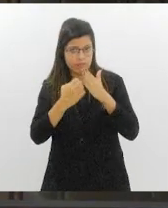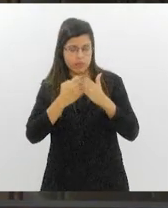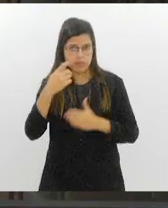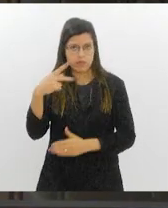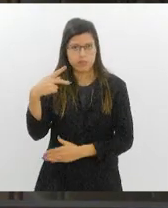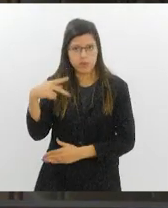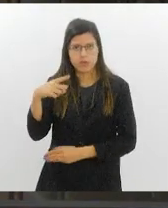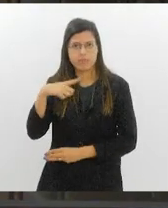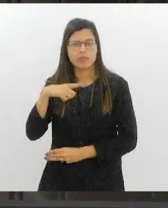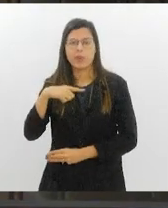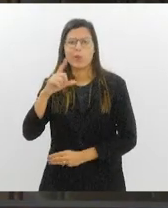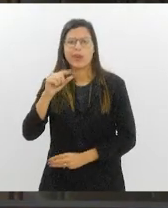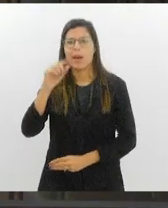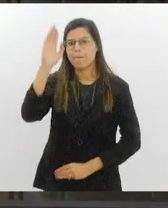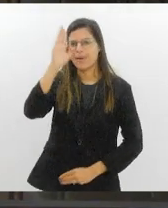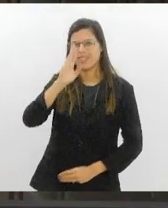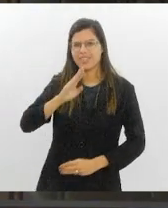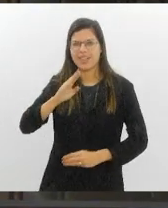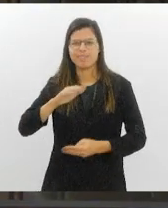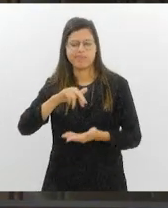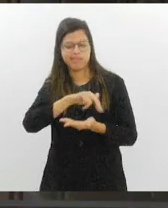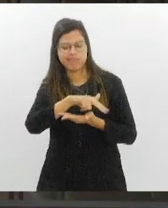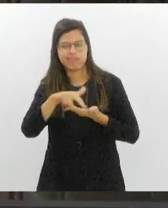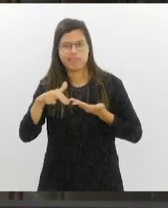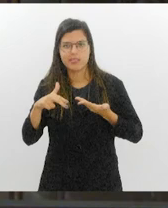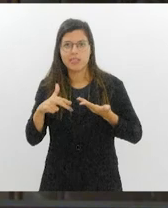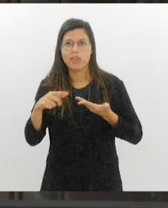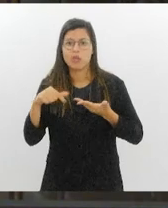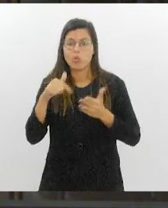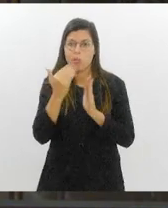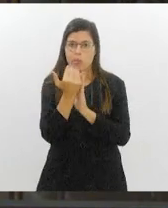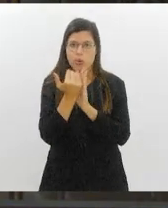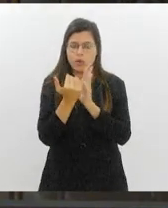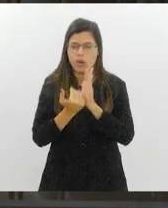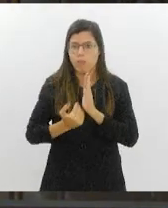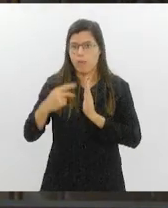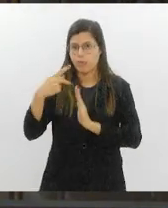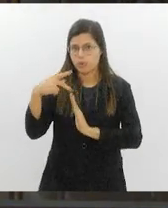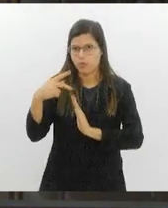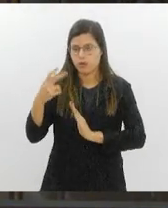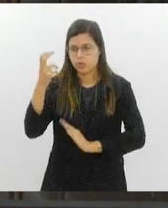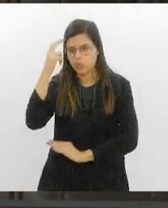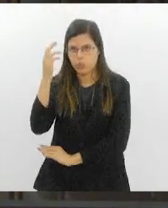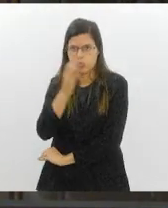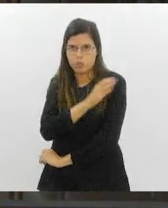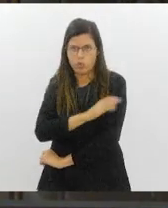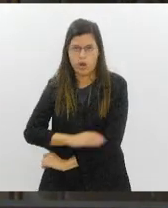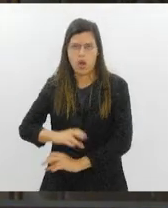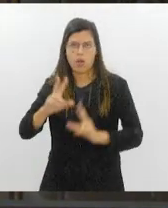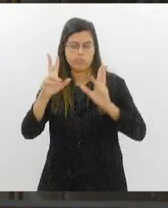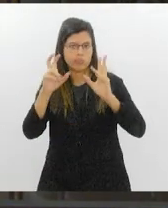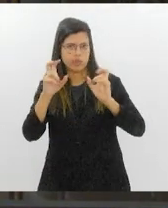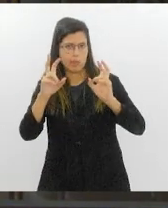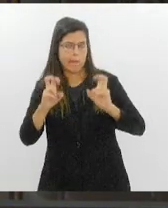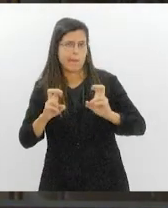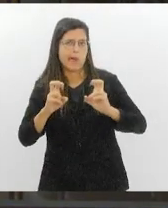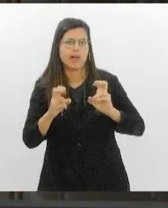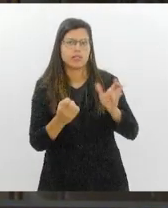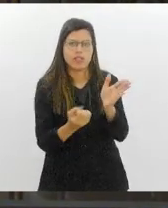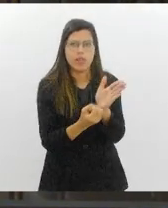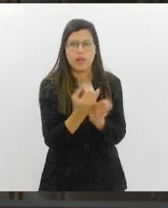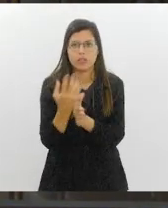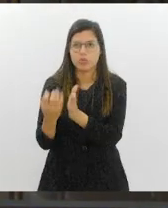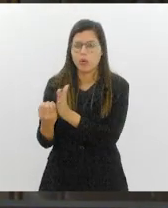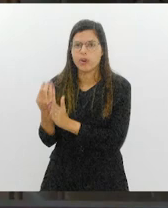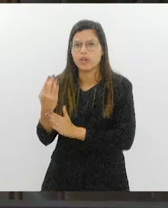norteador de nosso programa Petrobras Cultural. Nas temáticas, nas origens, na